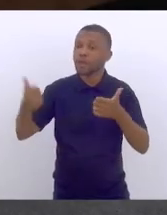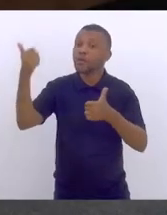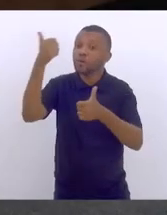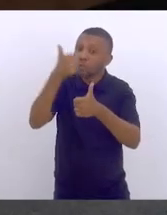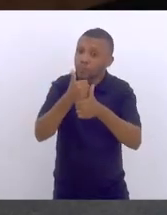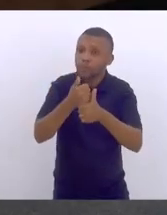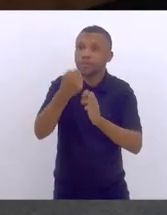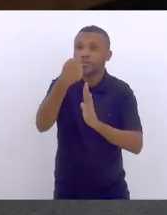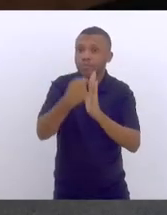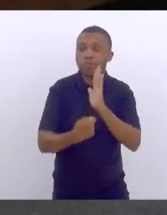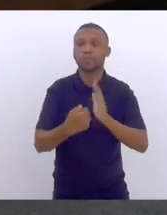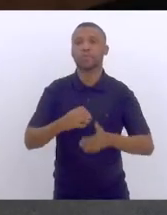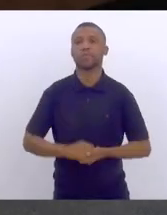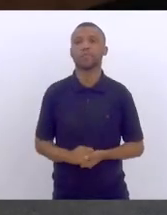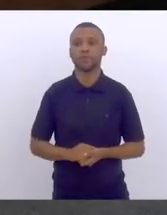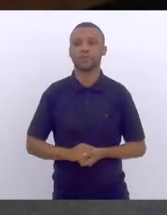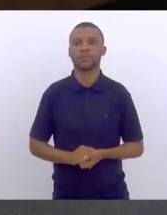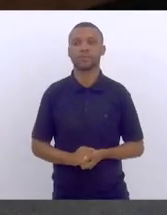substitutivo.